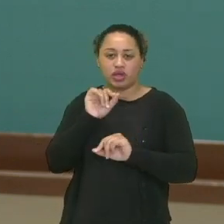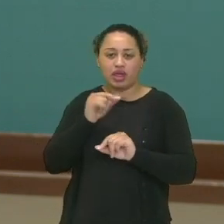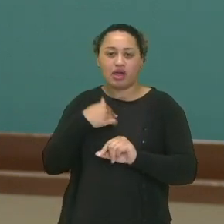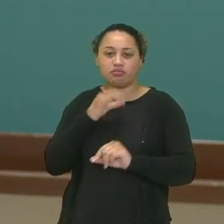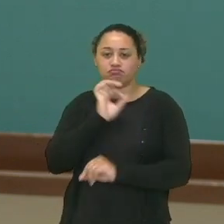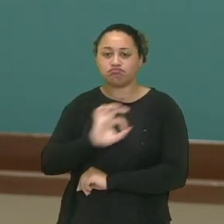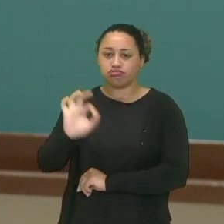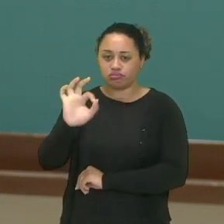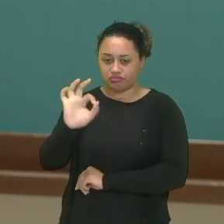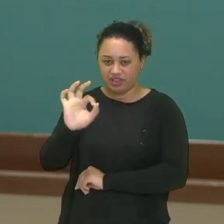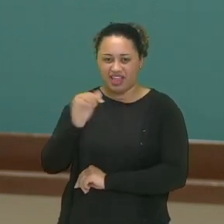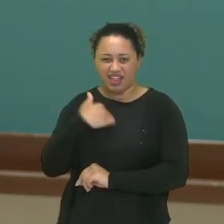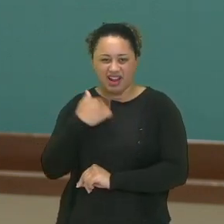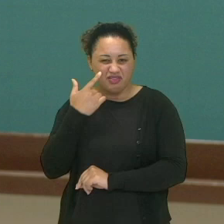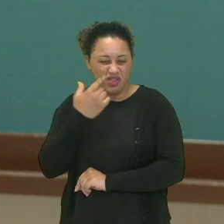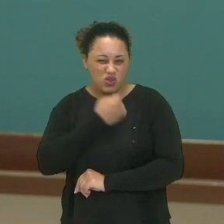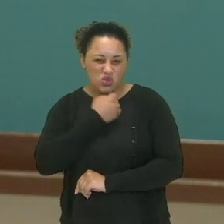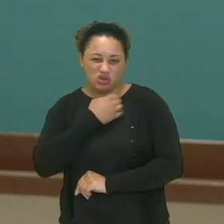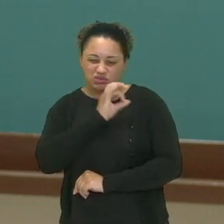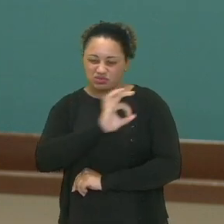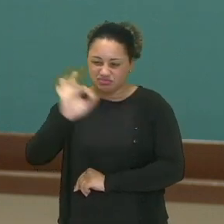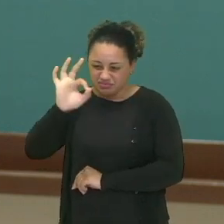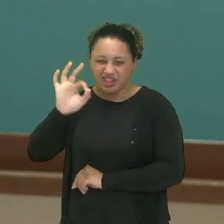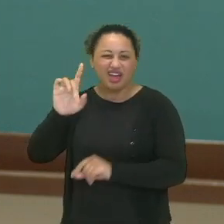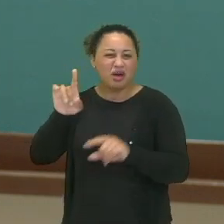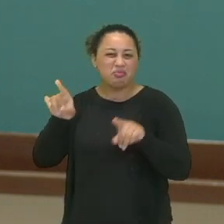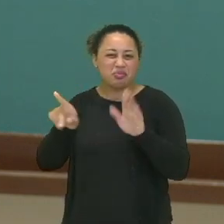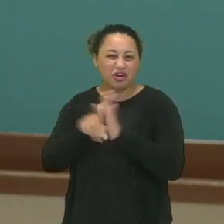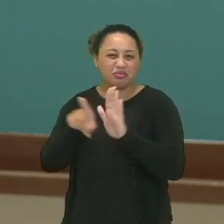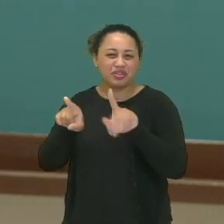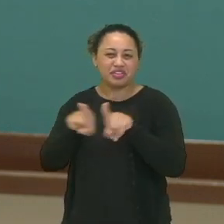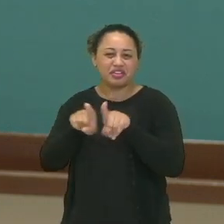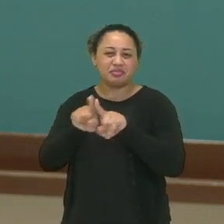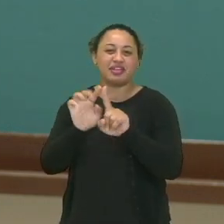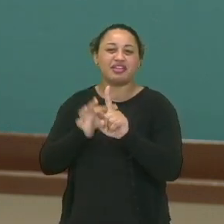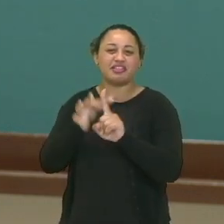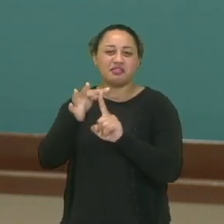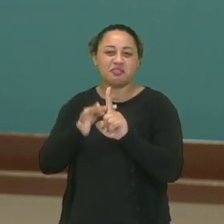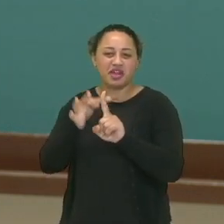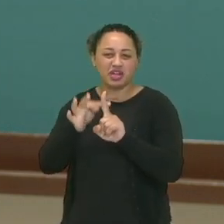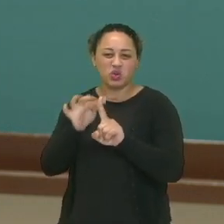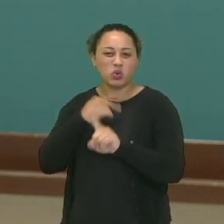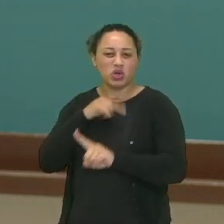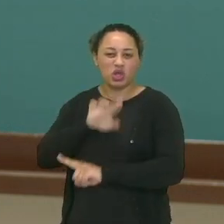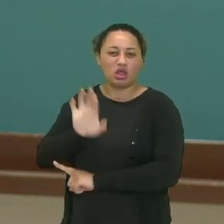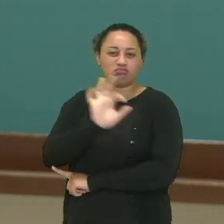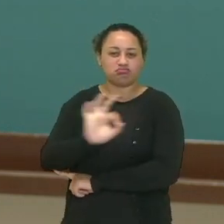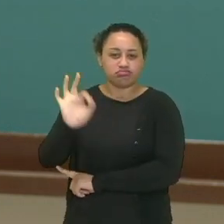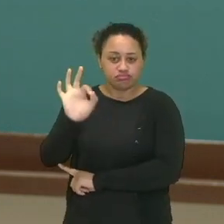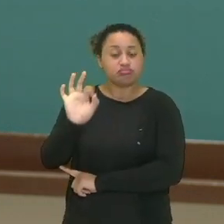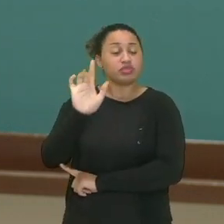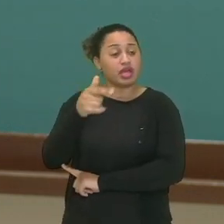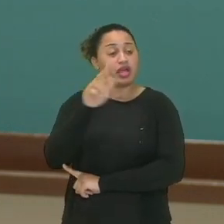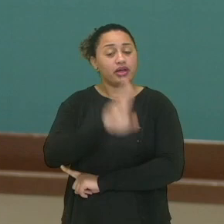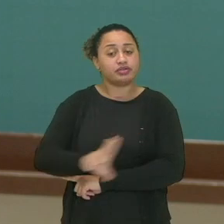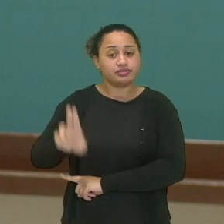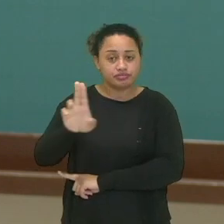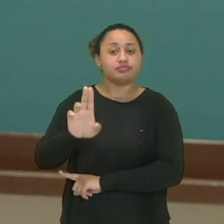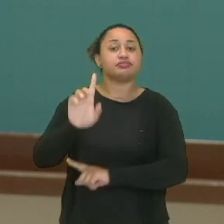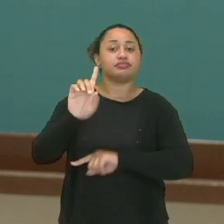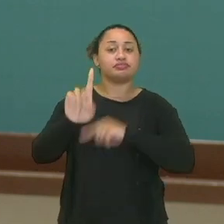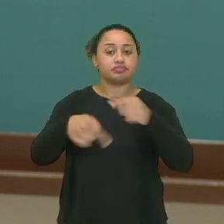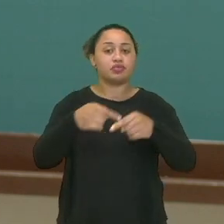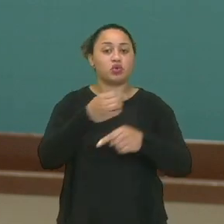a gente mesmo aquele grau de temperatura, né? Que tem aquele grauzinho. Então, é esse grau que a gente usa, tá? Escrito após o número, tá